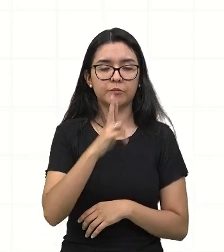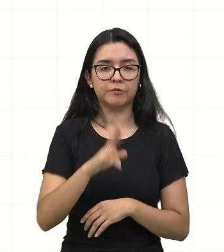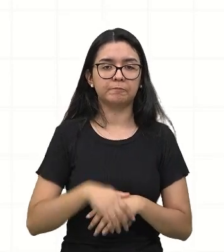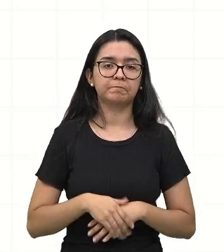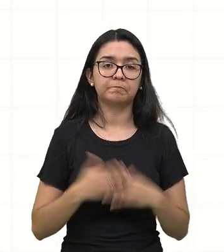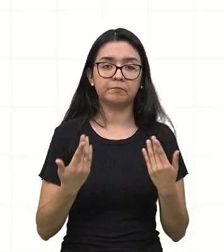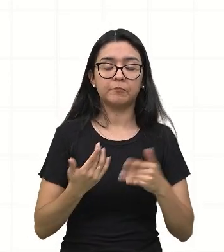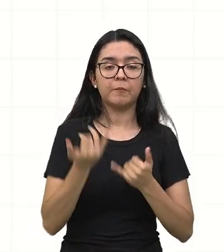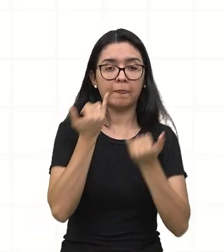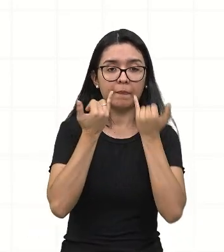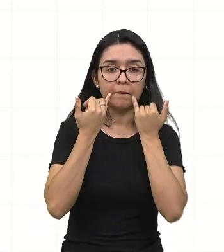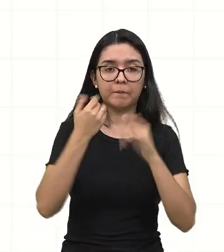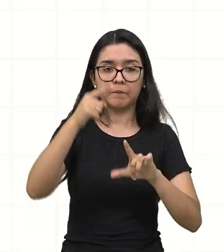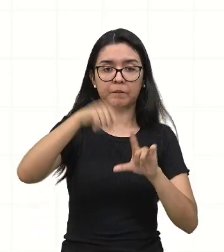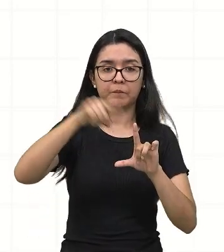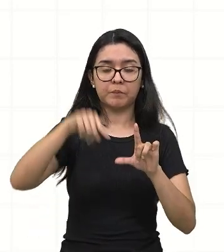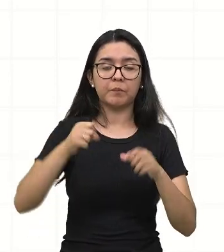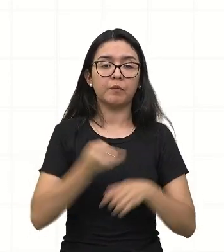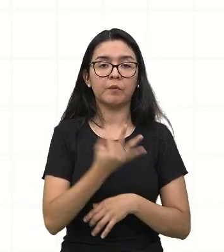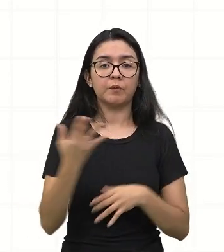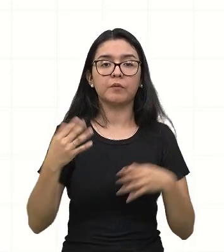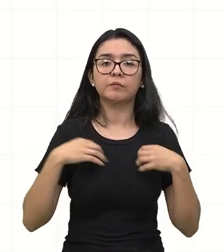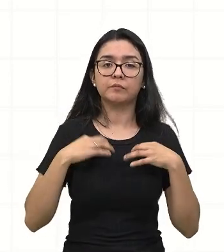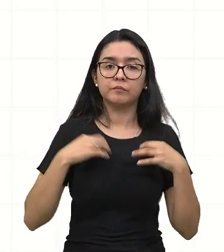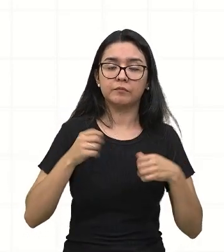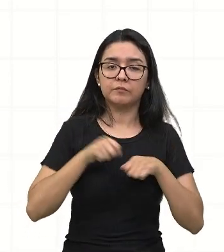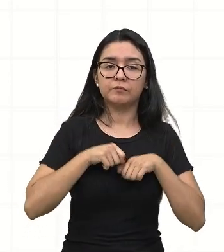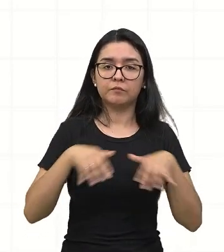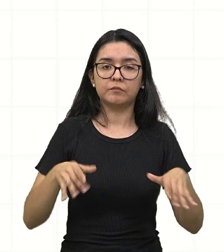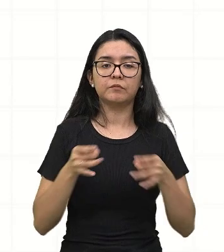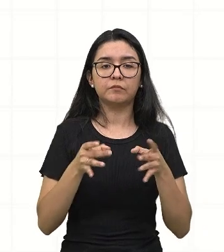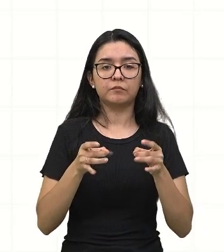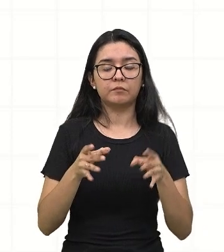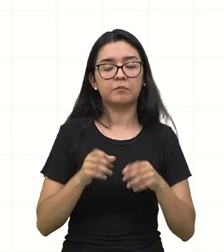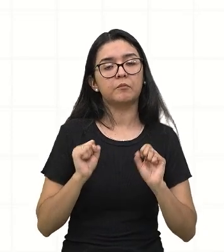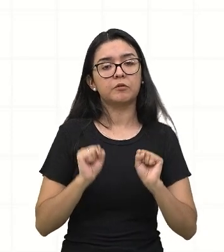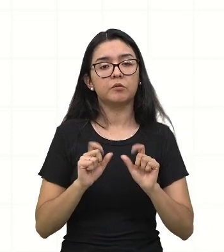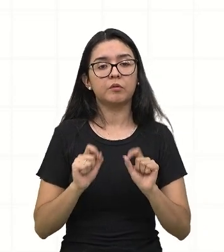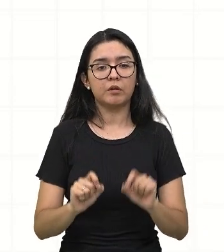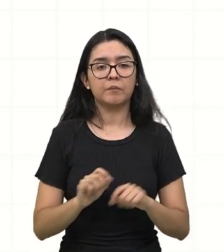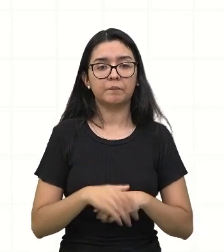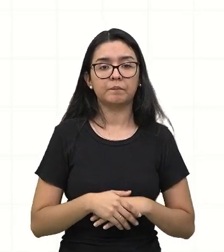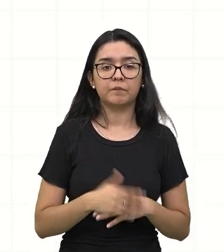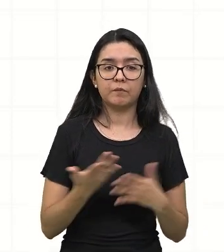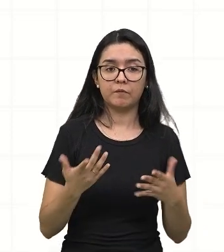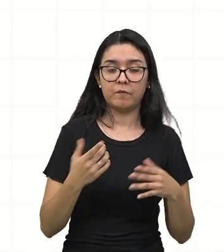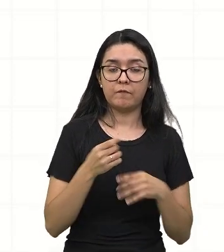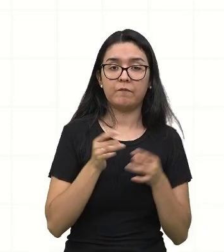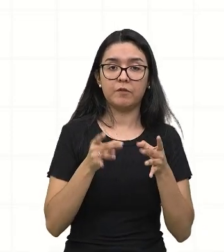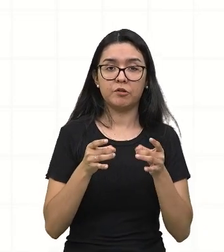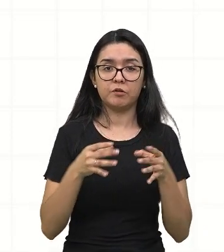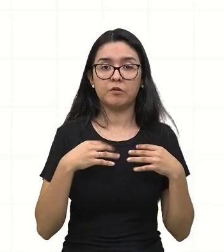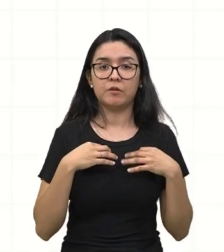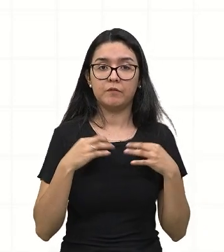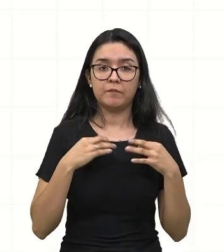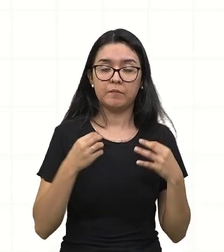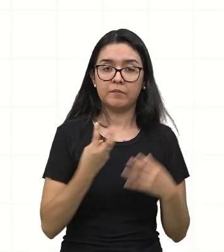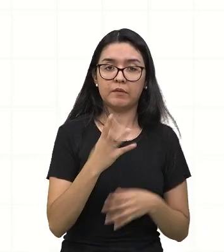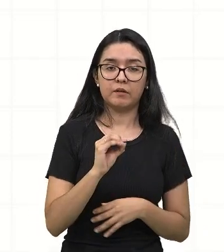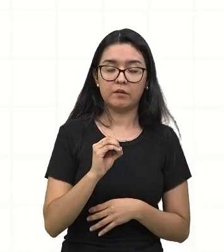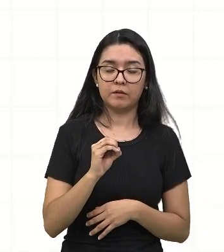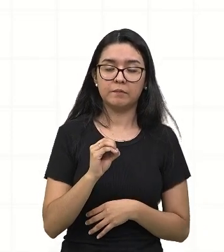nos dados abaixo, determine o número de blusas e vestidos vendidos. Poderíamos dizer, então, que foram vendidos